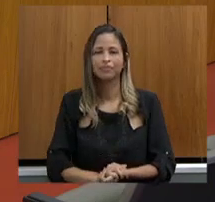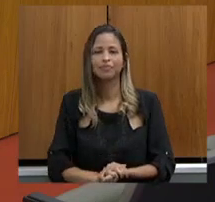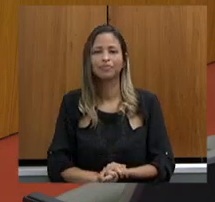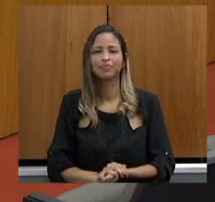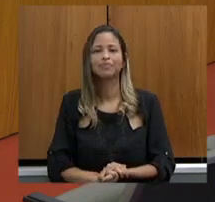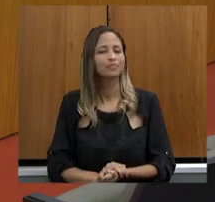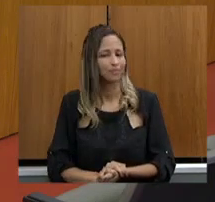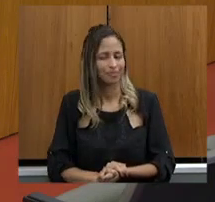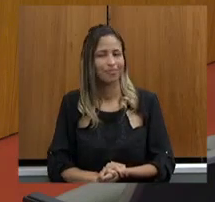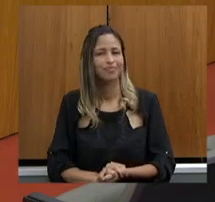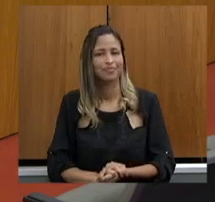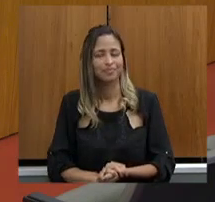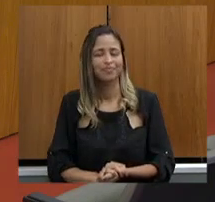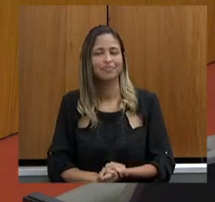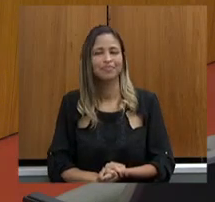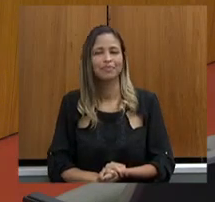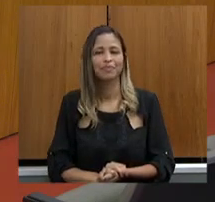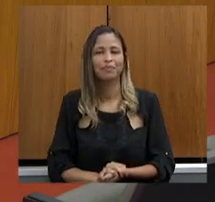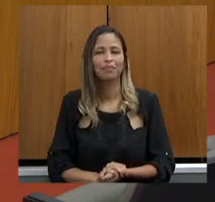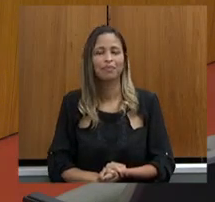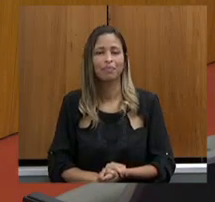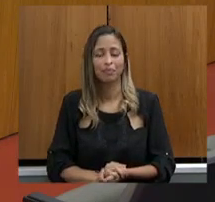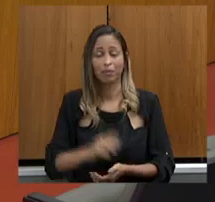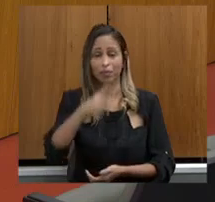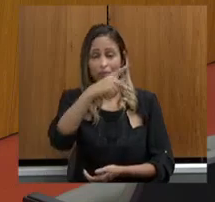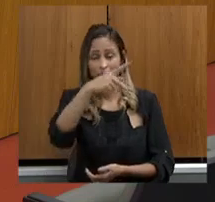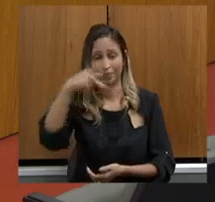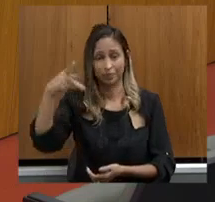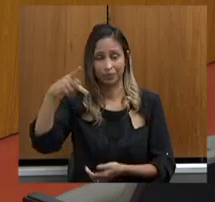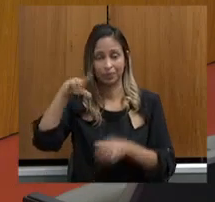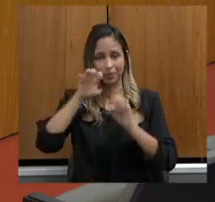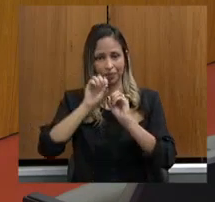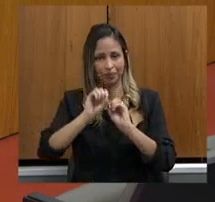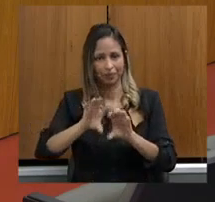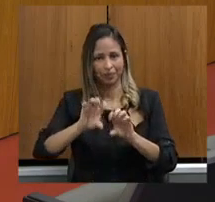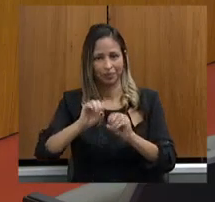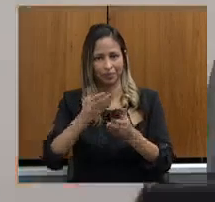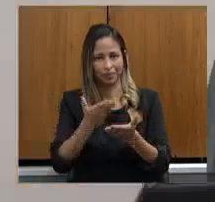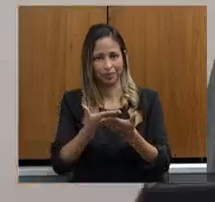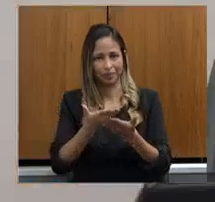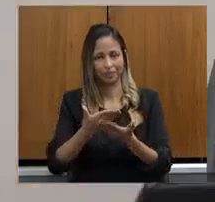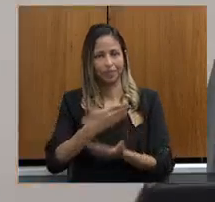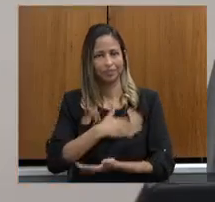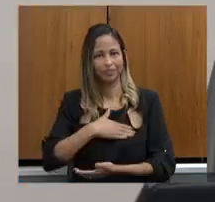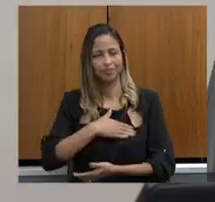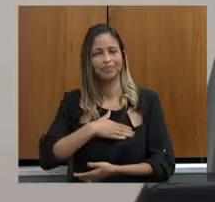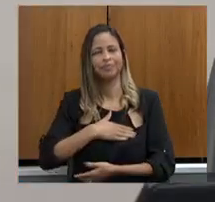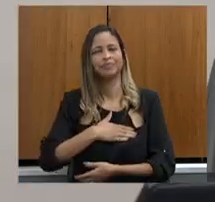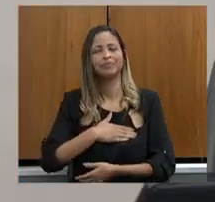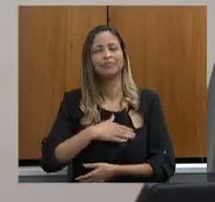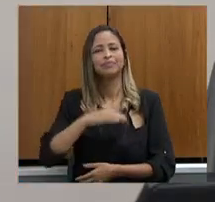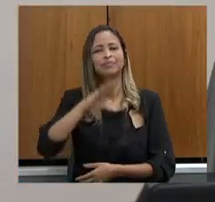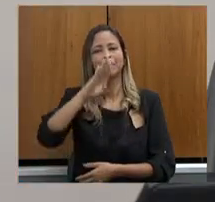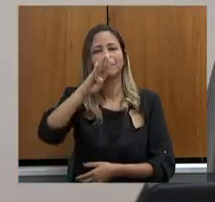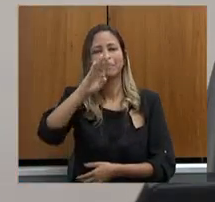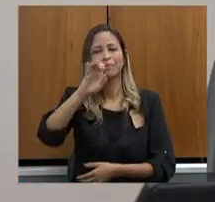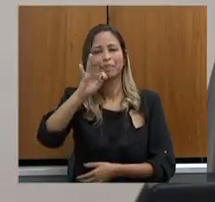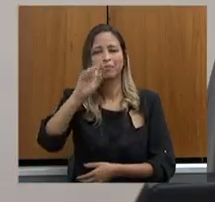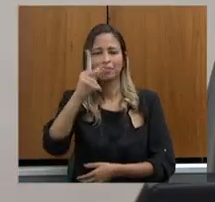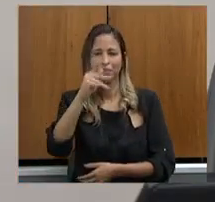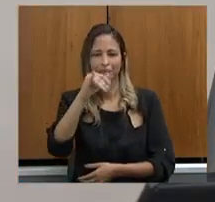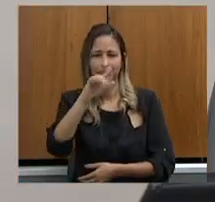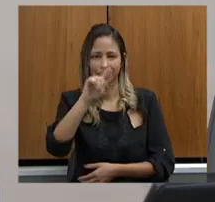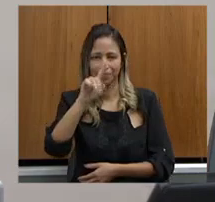Então vamos passar a palavra agora para presidente da Comissão de educação nosso querida deputada Beatriz Cerqueira Beatriz